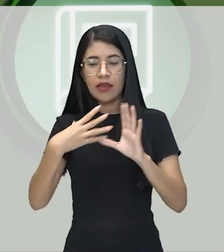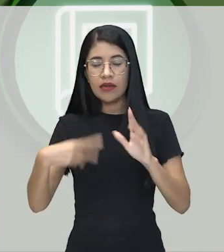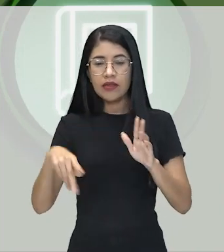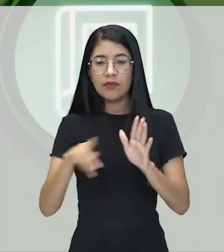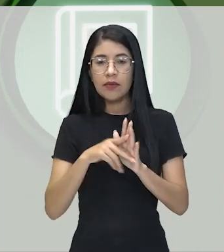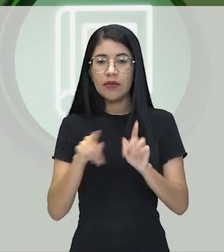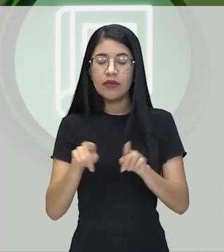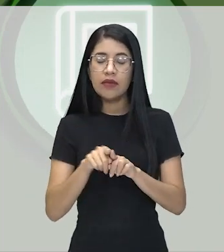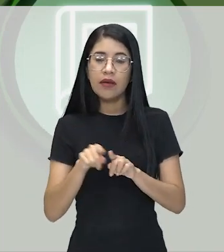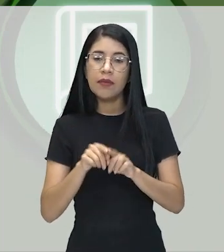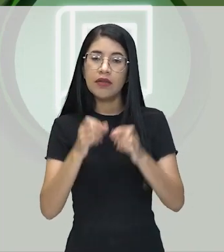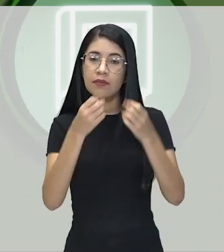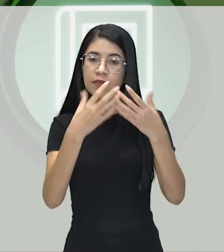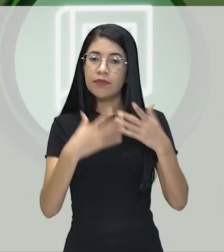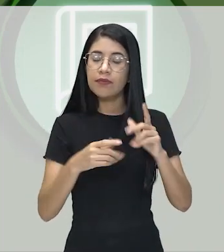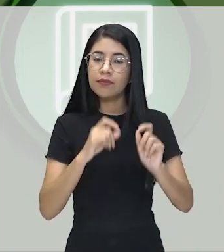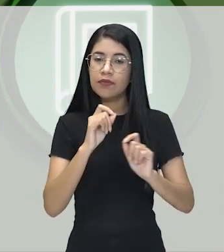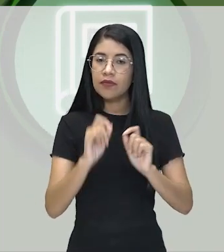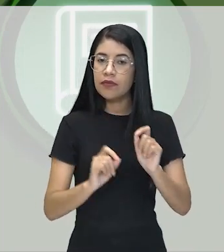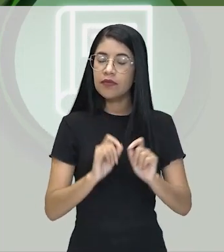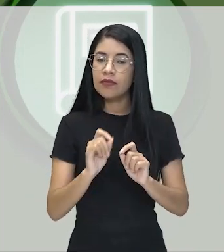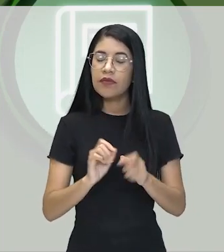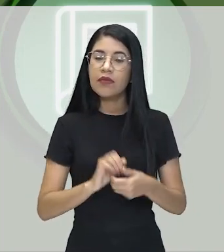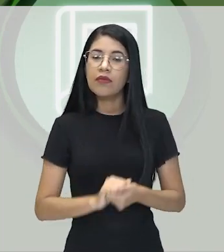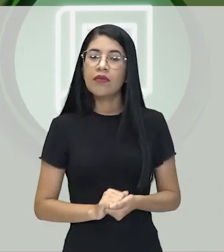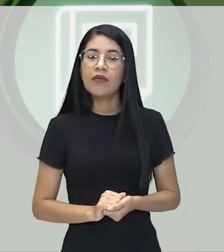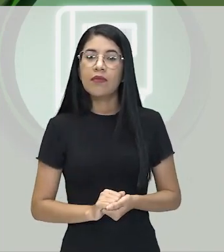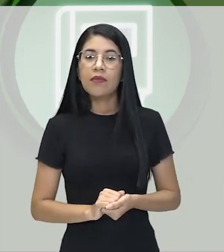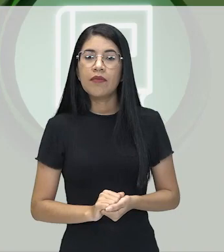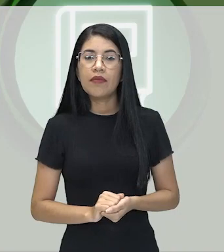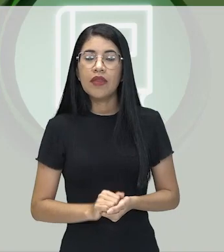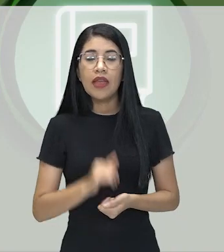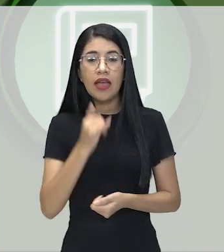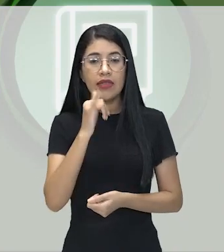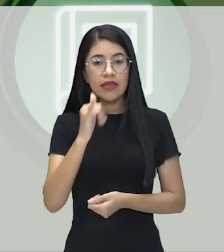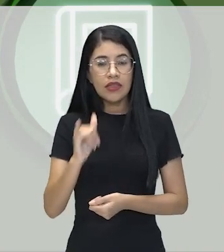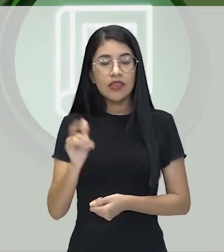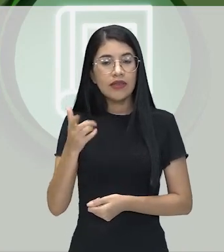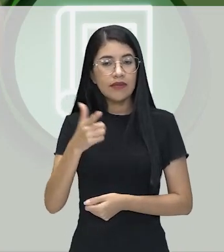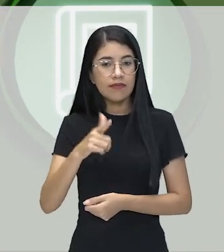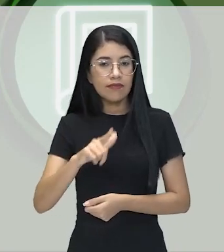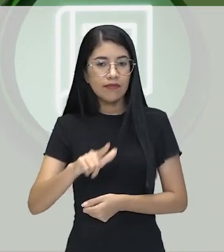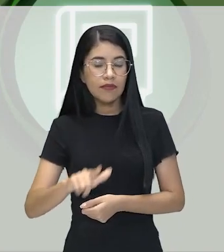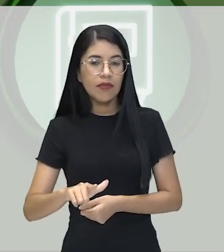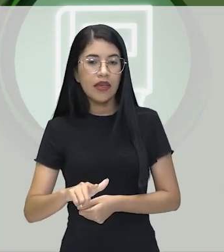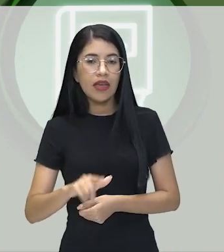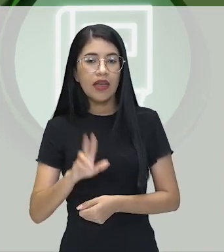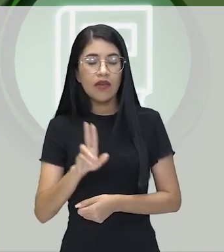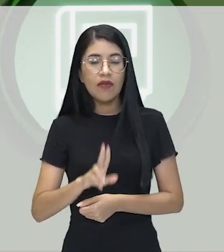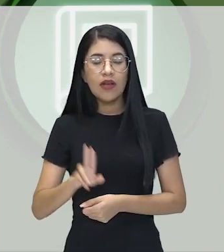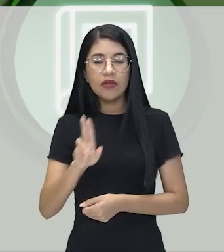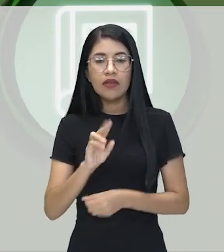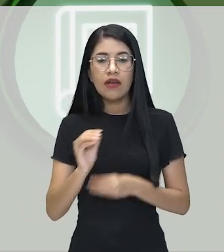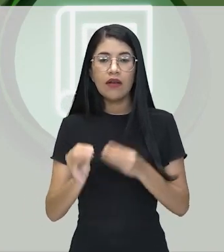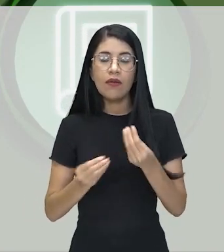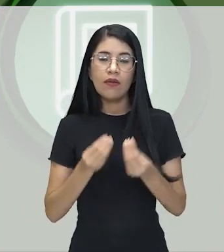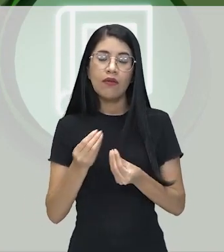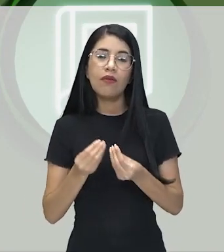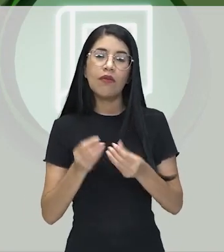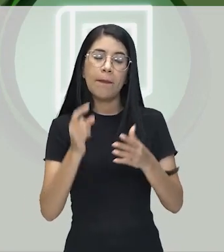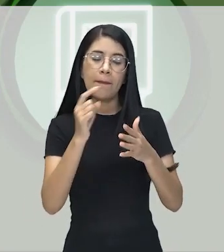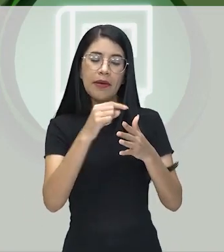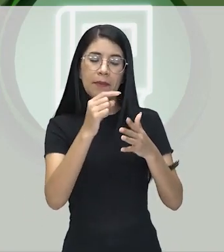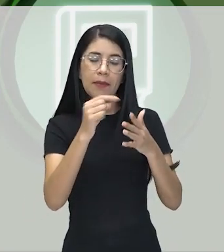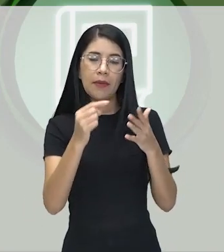nós vamos falar sobre as energias renováveis. E a elas vamos aplicar aqui alguns tópicos